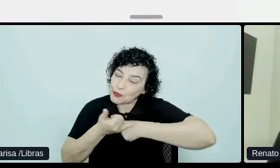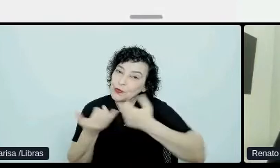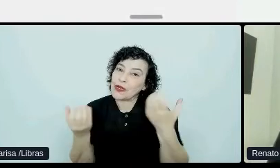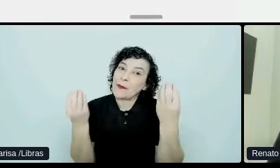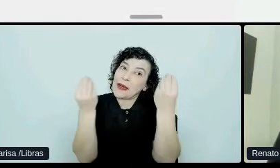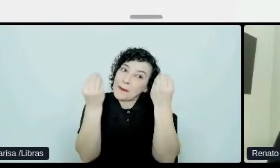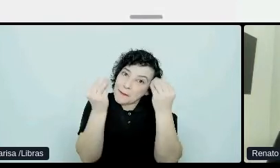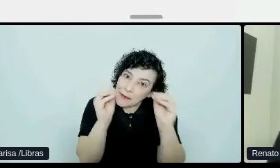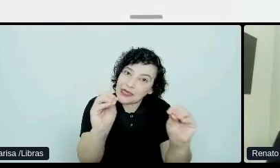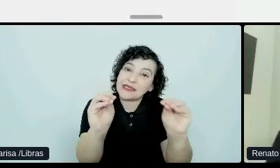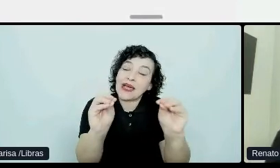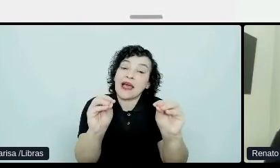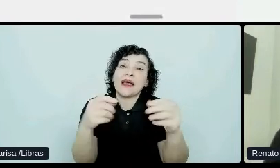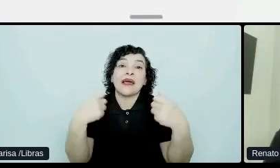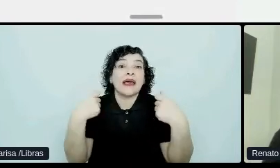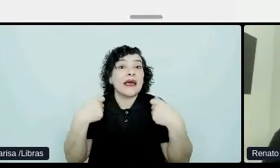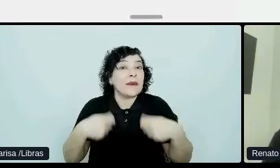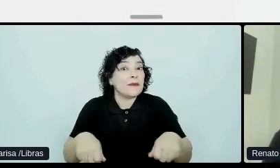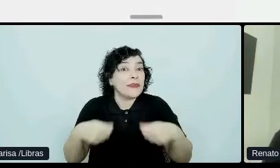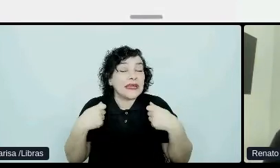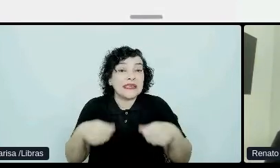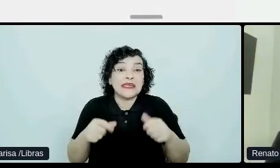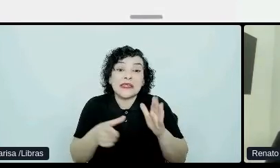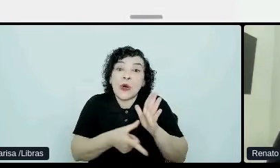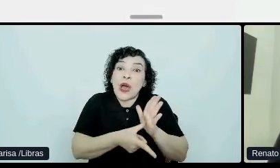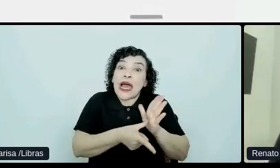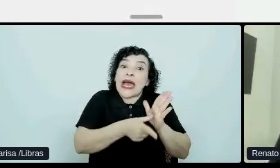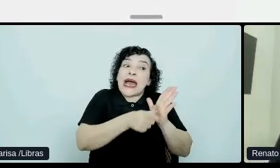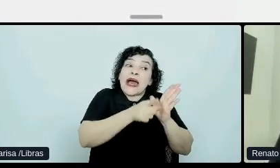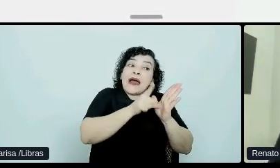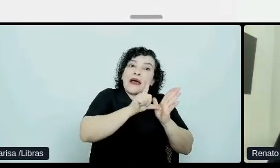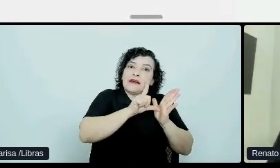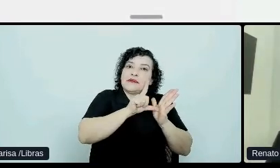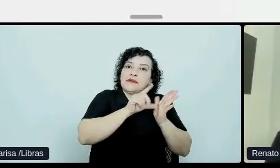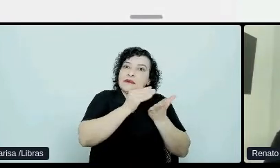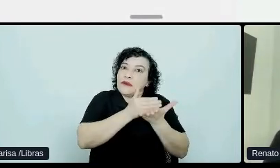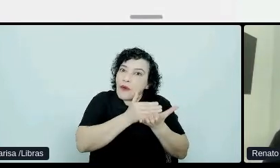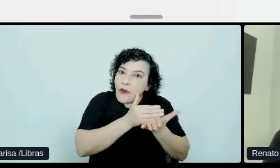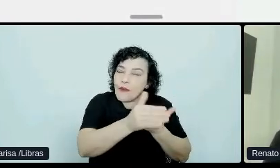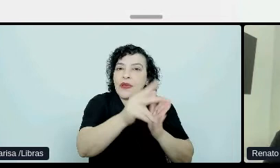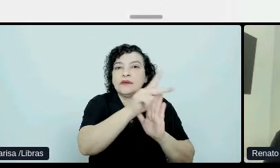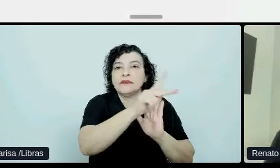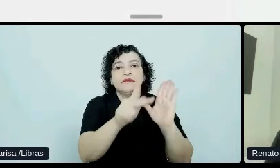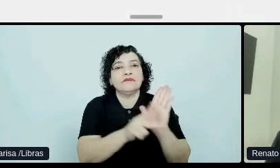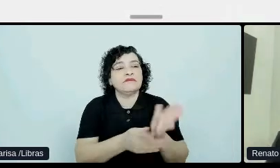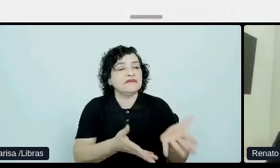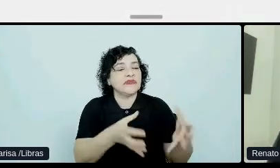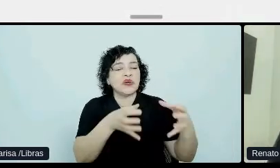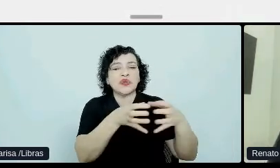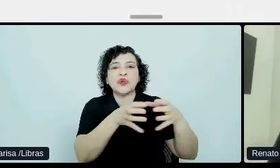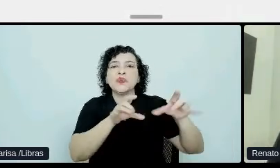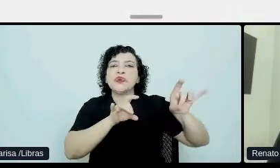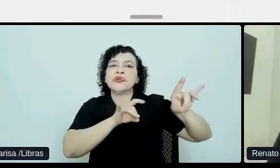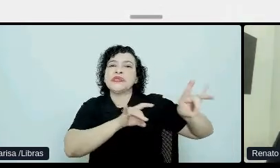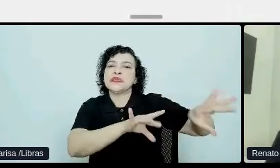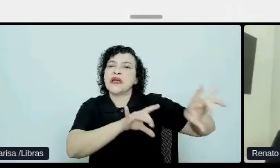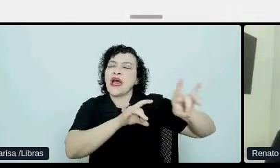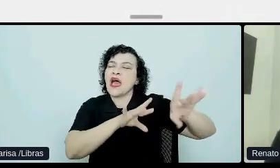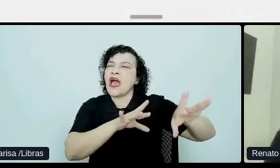Então, levantar esses problemas no início do projeto dá liberdade, né, para o time técnico usar a criatividade